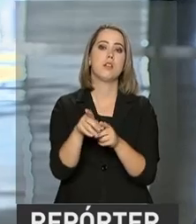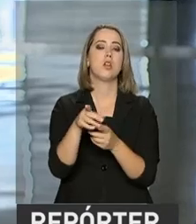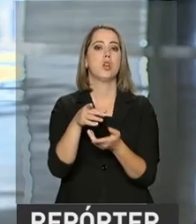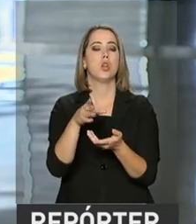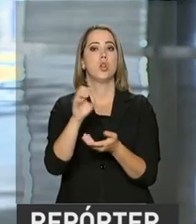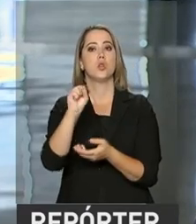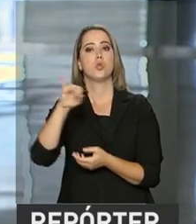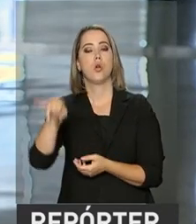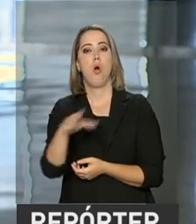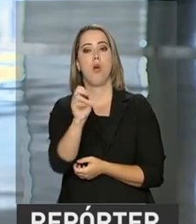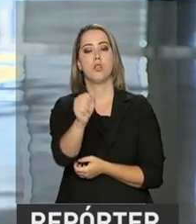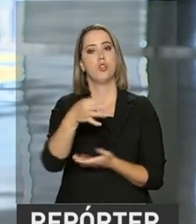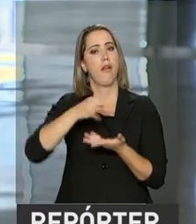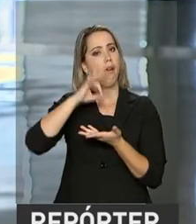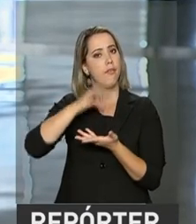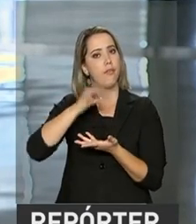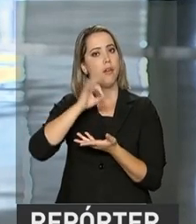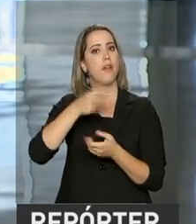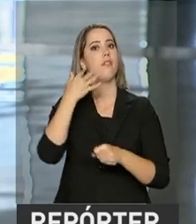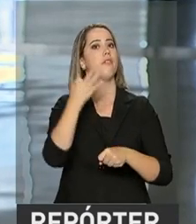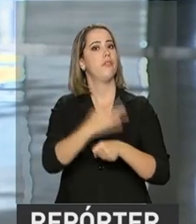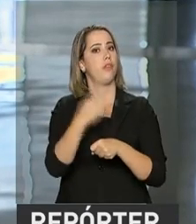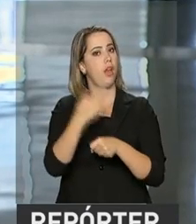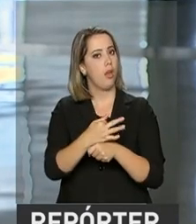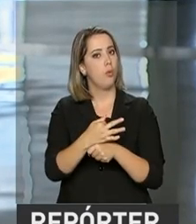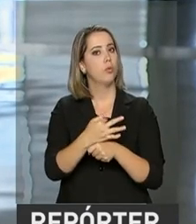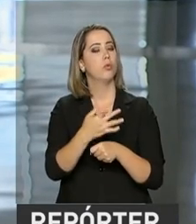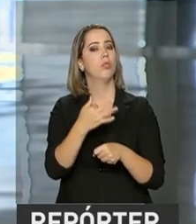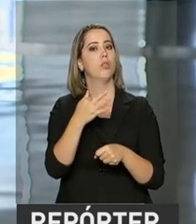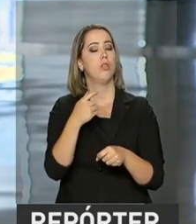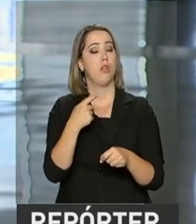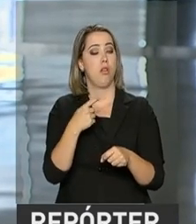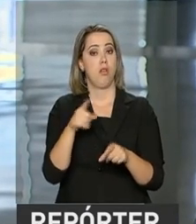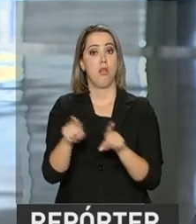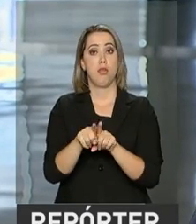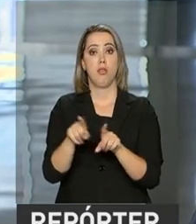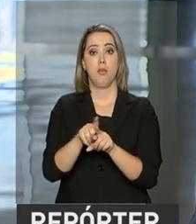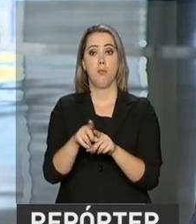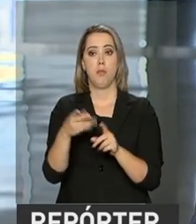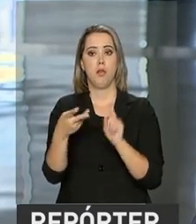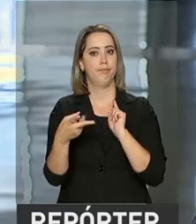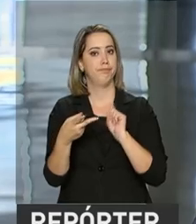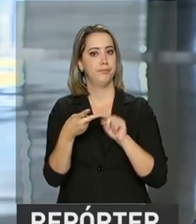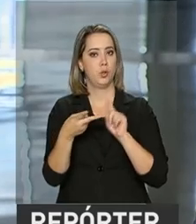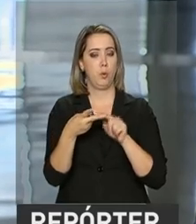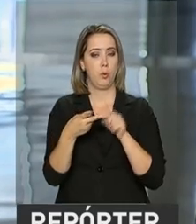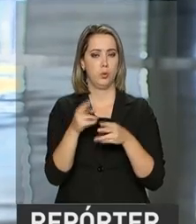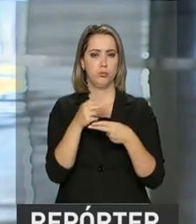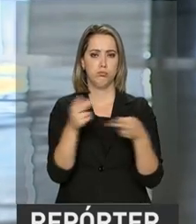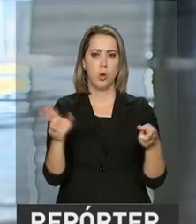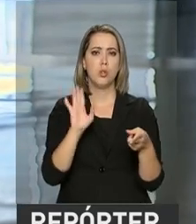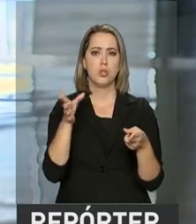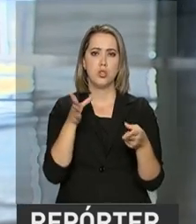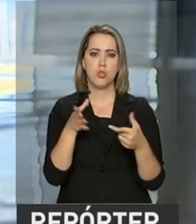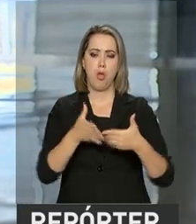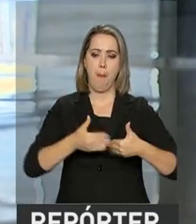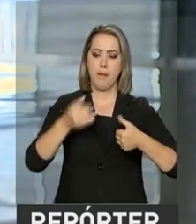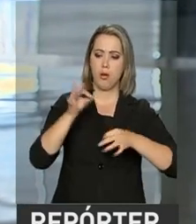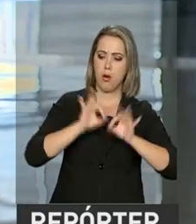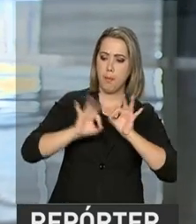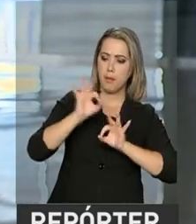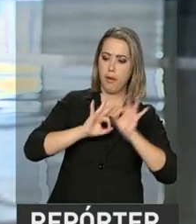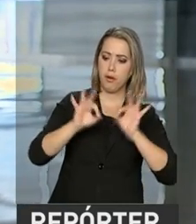minério de ferro quanto produtos semimanufaturados aqueles que passaram por algum tipo de beneficiamento da